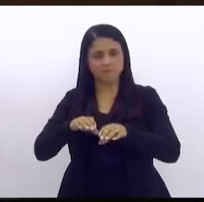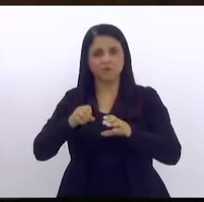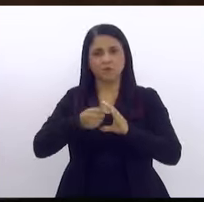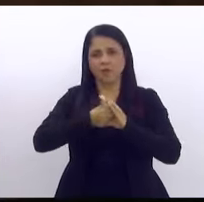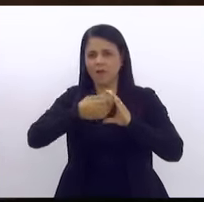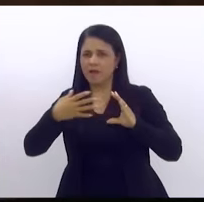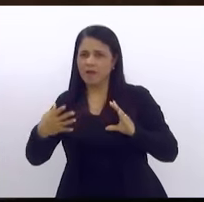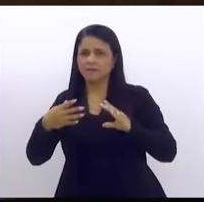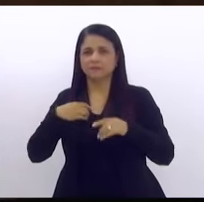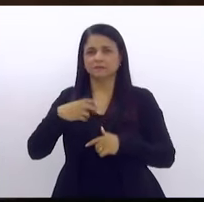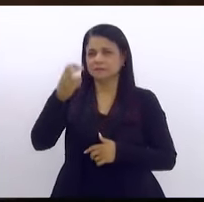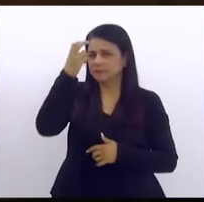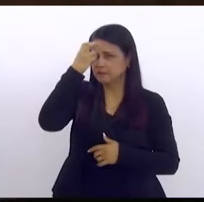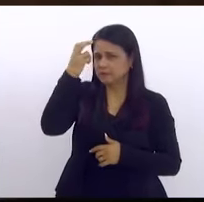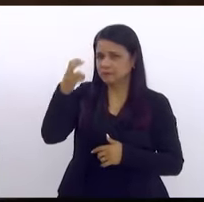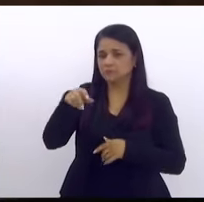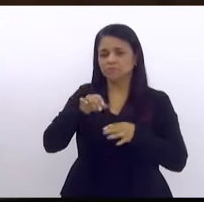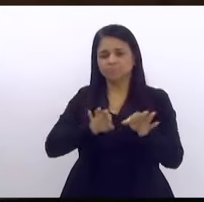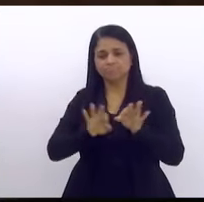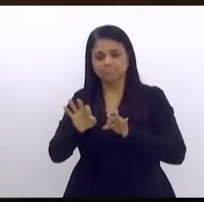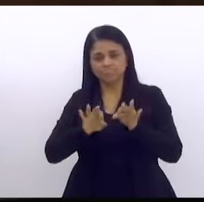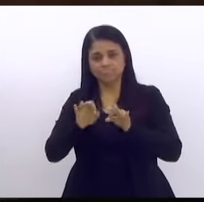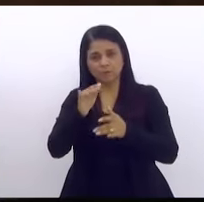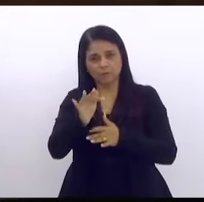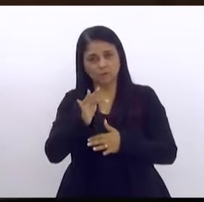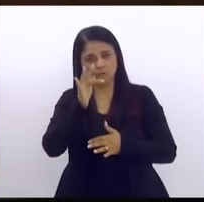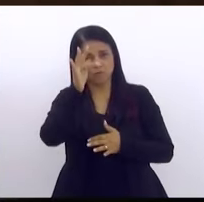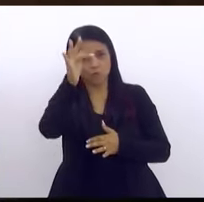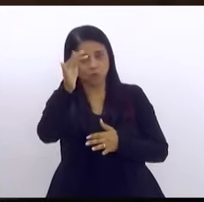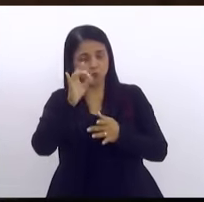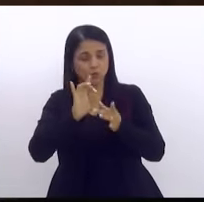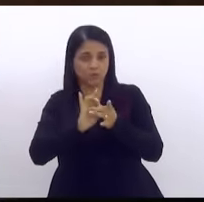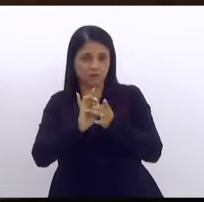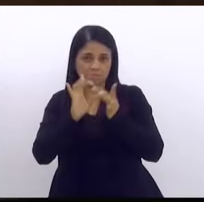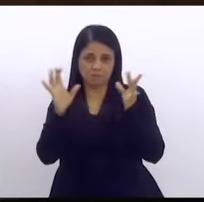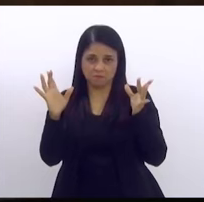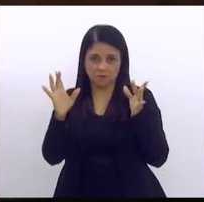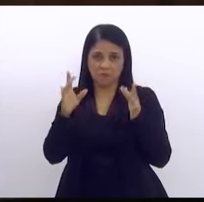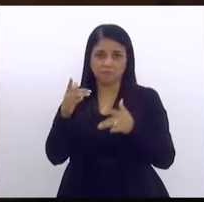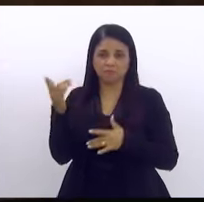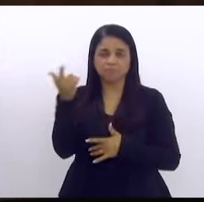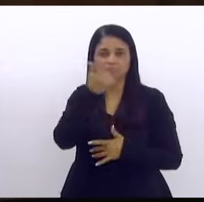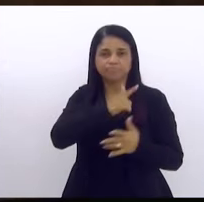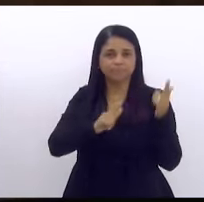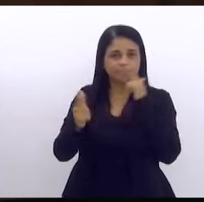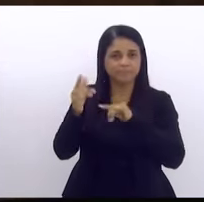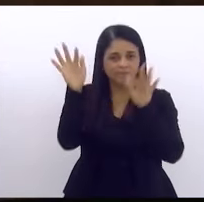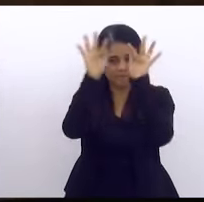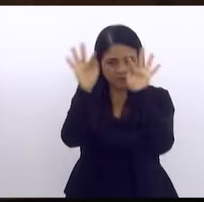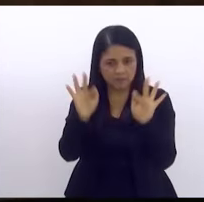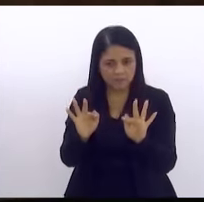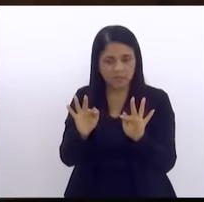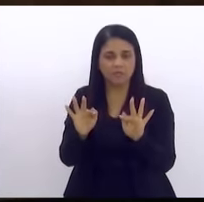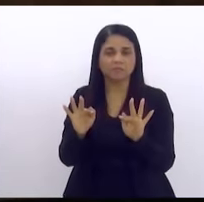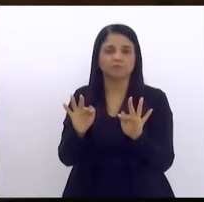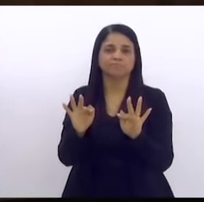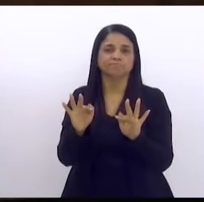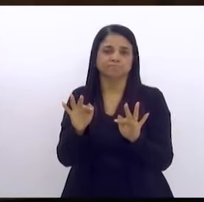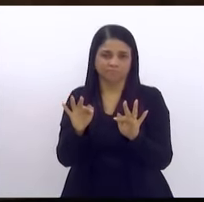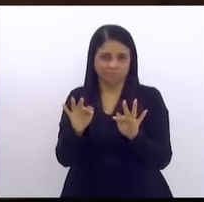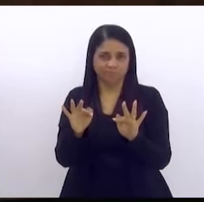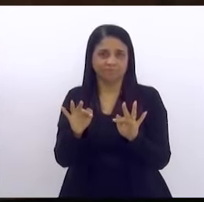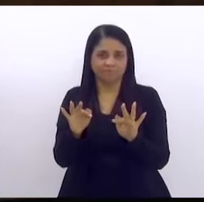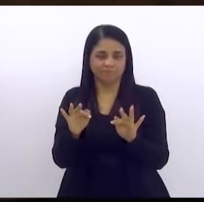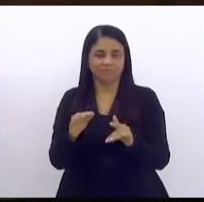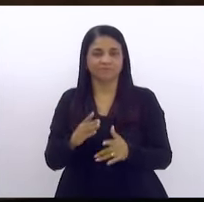da sua inteligência, do preparo, da liberdade para buscar a felicidade que os futuros cariocas e fluminenses